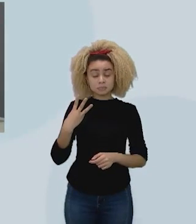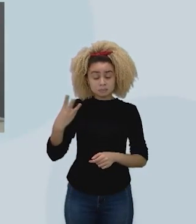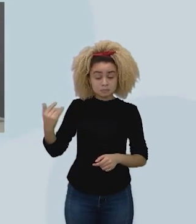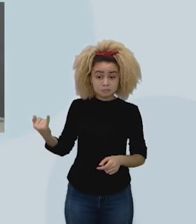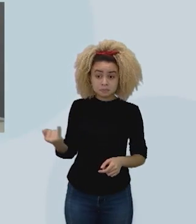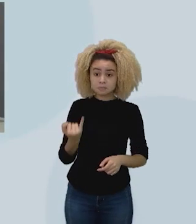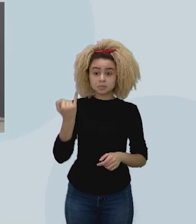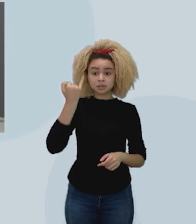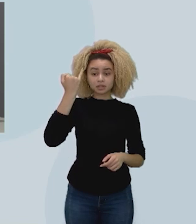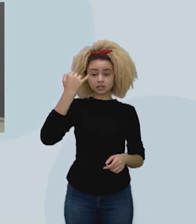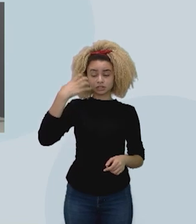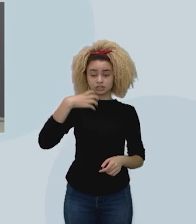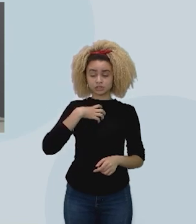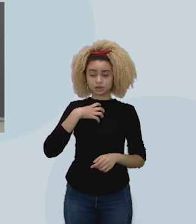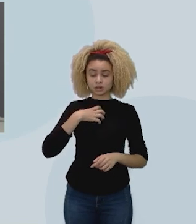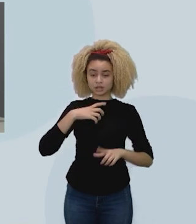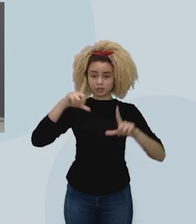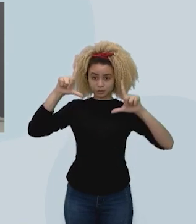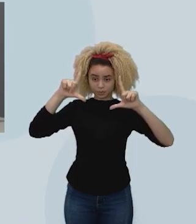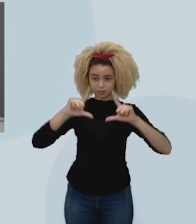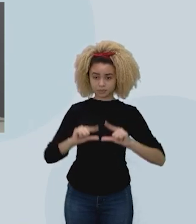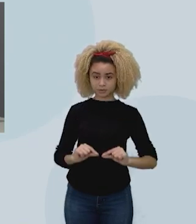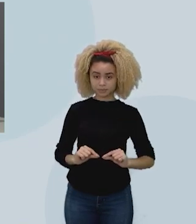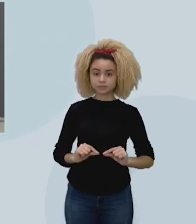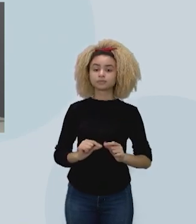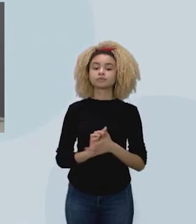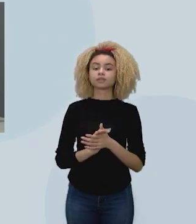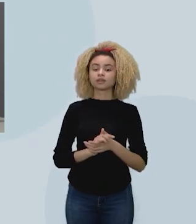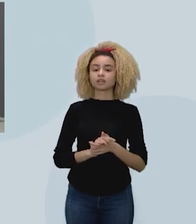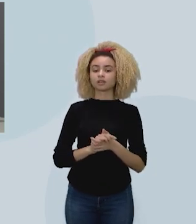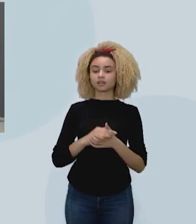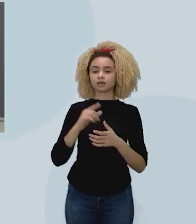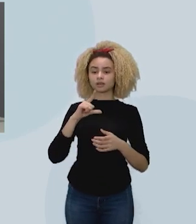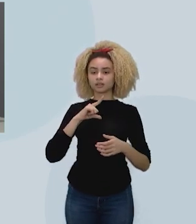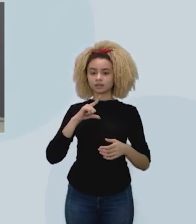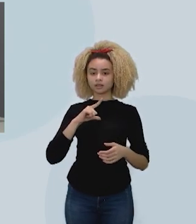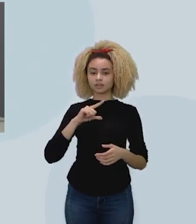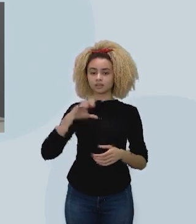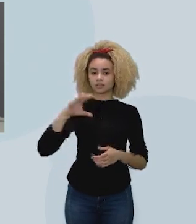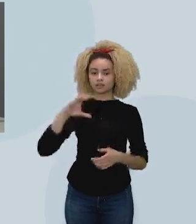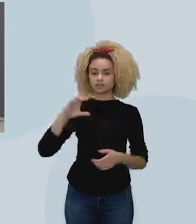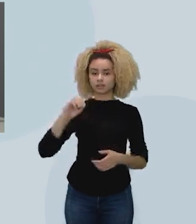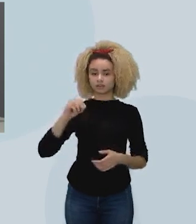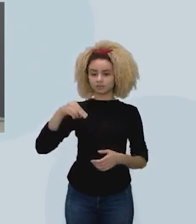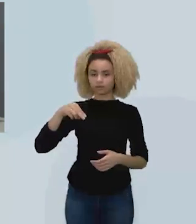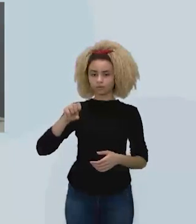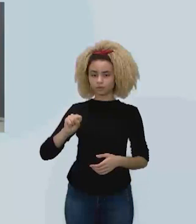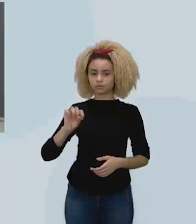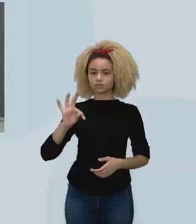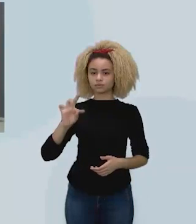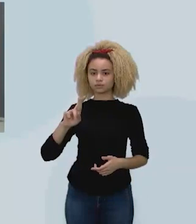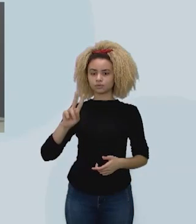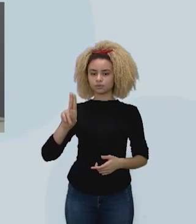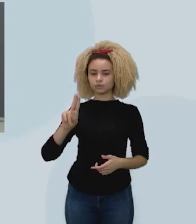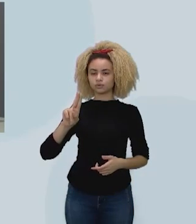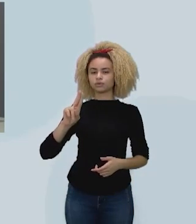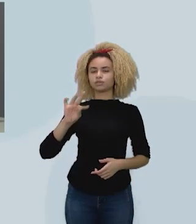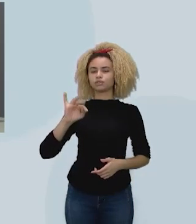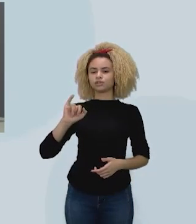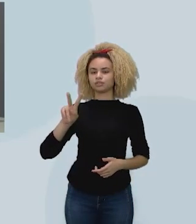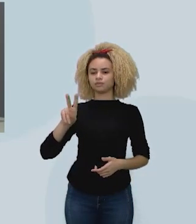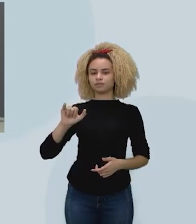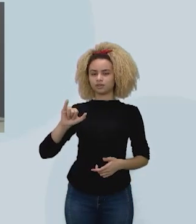importantes escolas minimalistas. A escola construtivista, a vanguarda russa e o modernismo nas artes visuais, tá